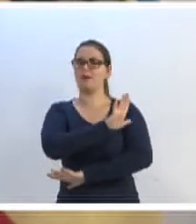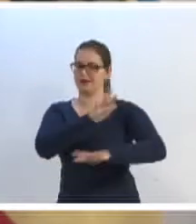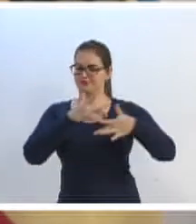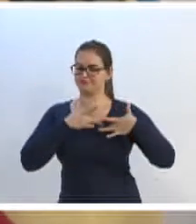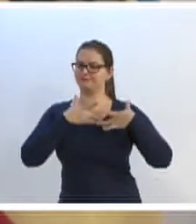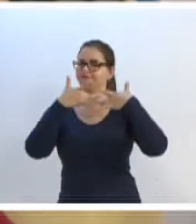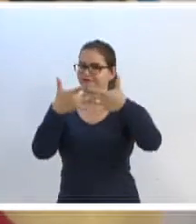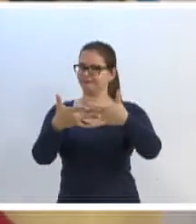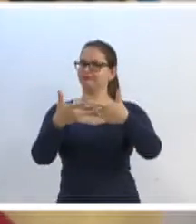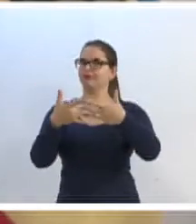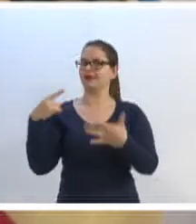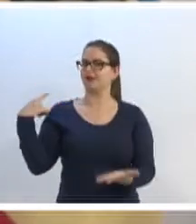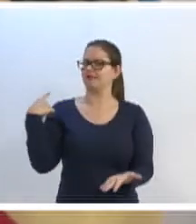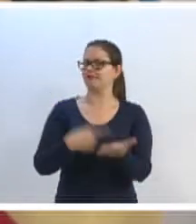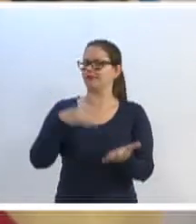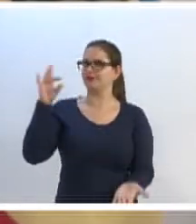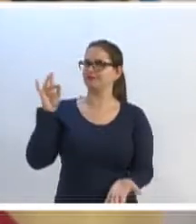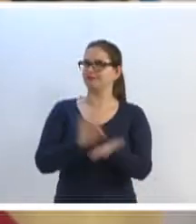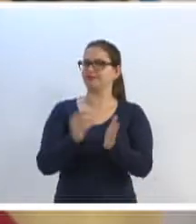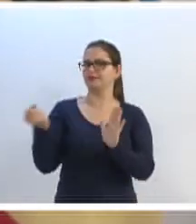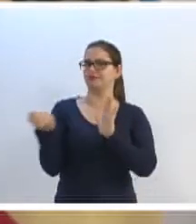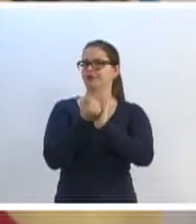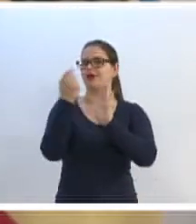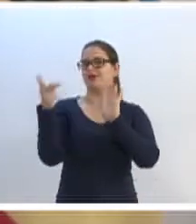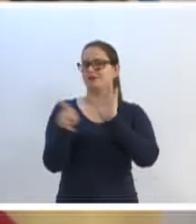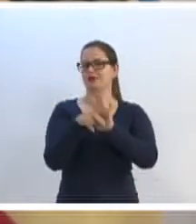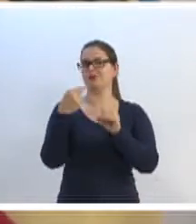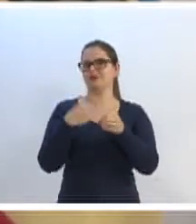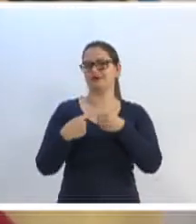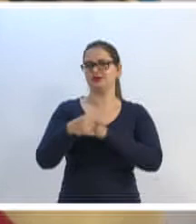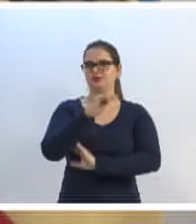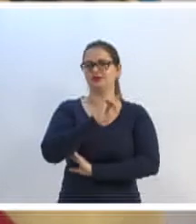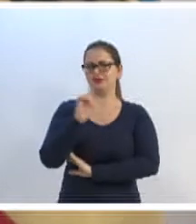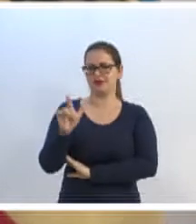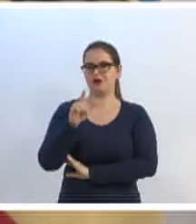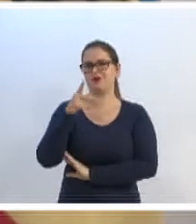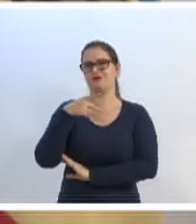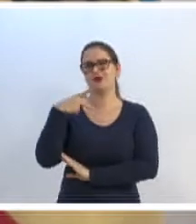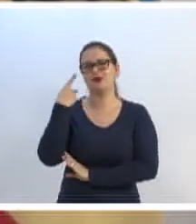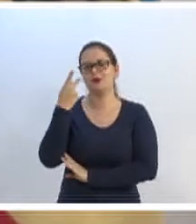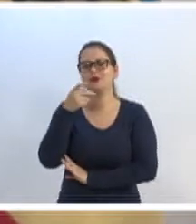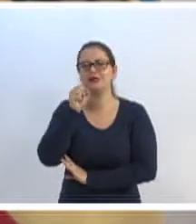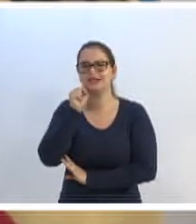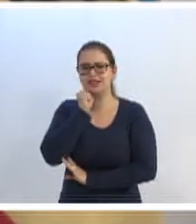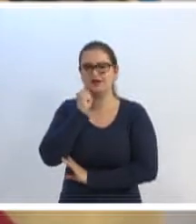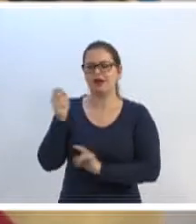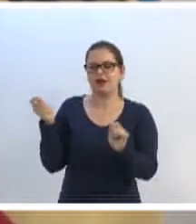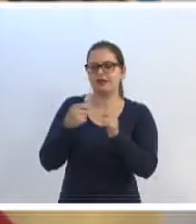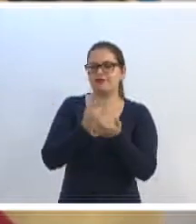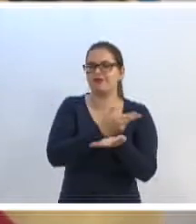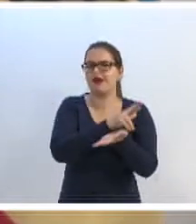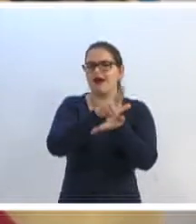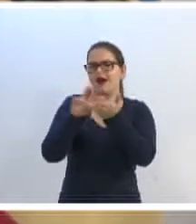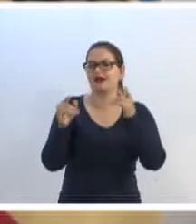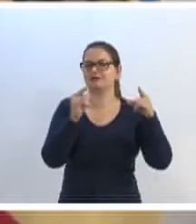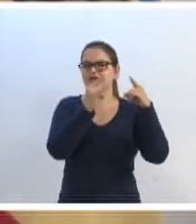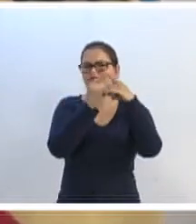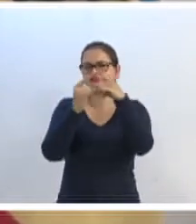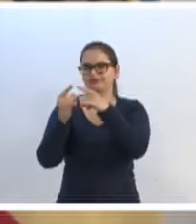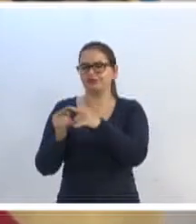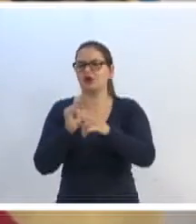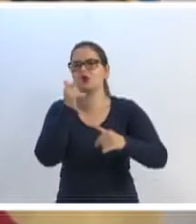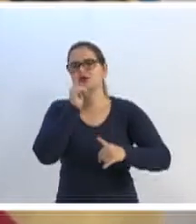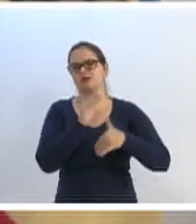solidariedade, que é uma marca registrada e consolidada da nossa cidade, vereador Silvio, e que possibilita aí que diversas entidades das mais variadas